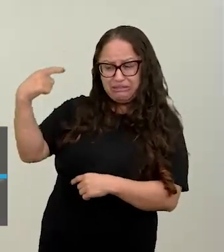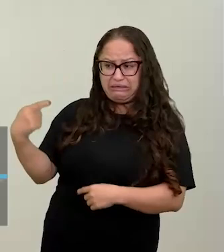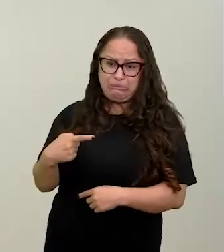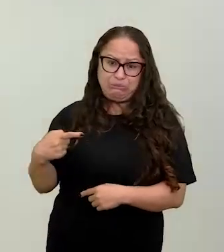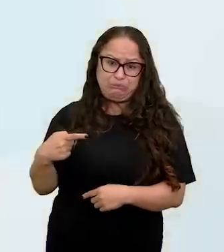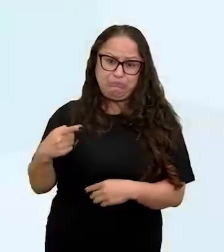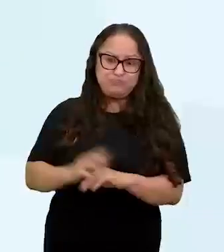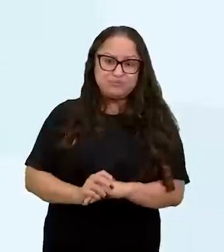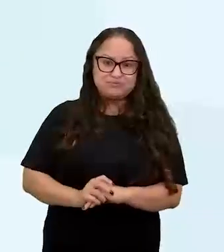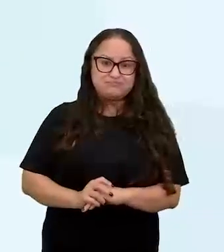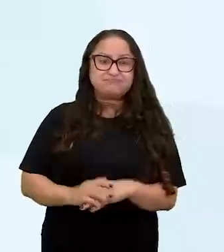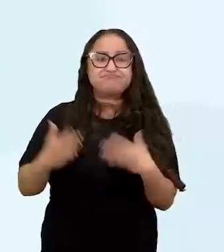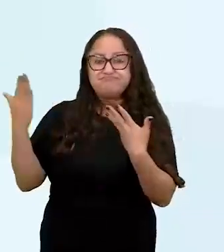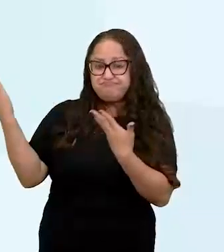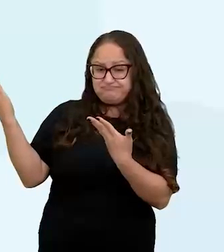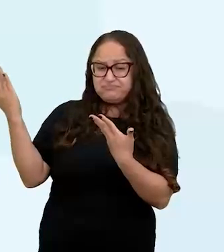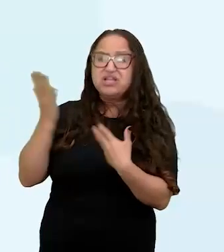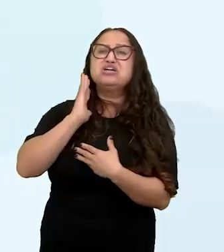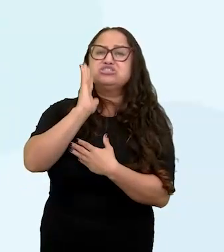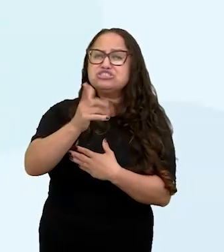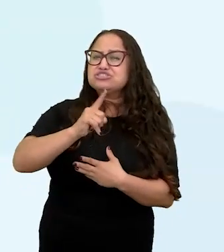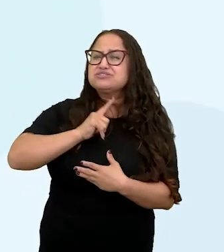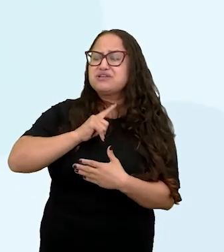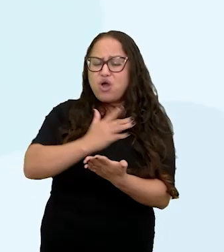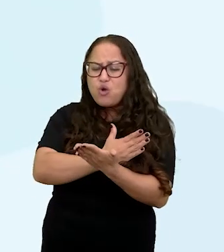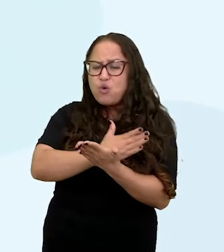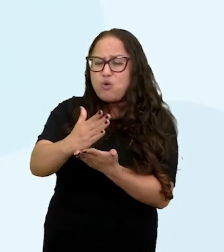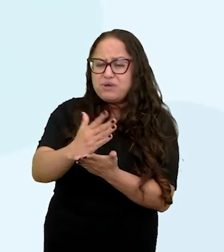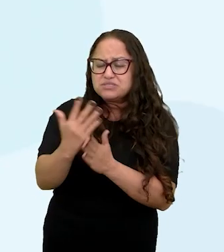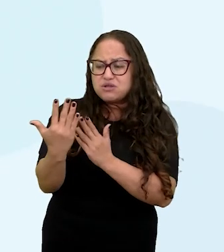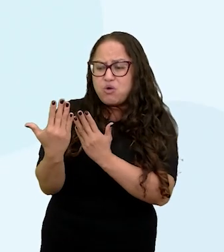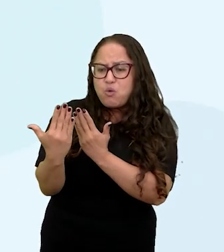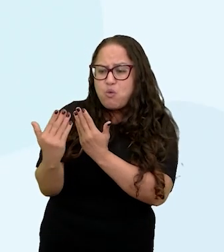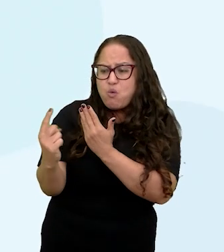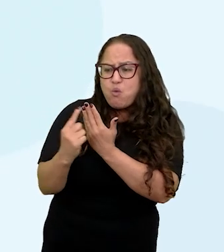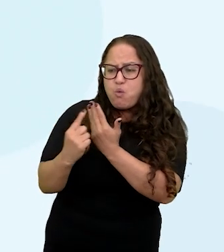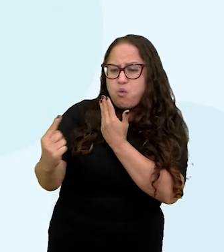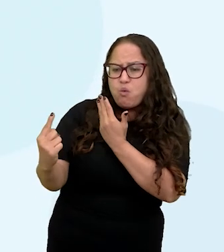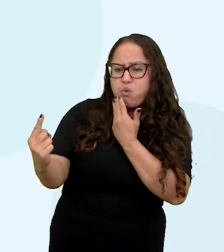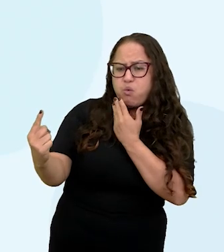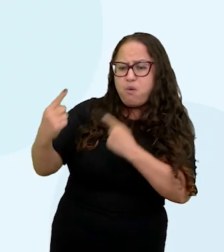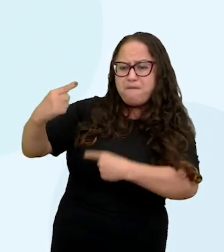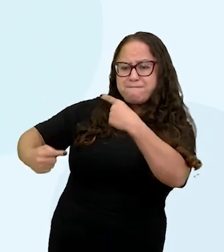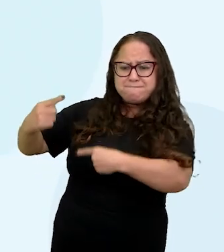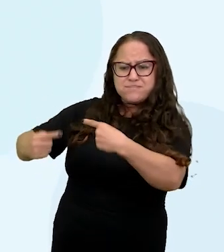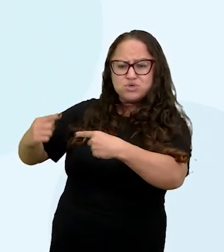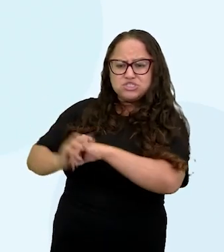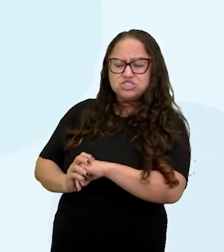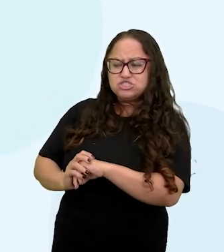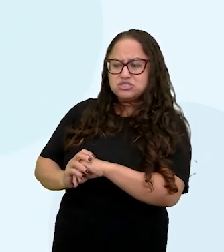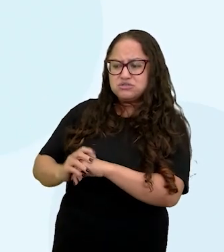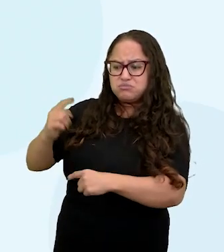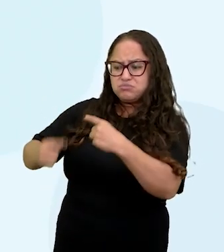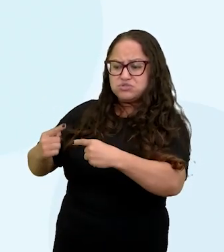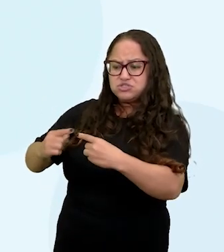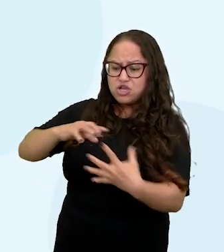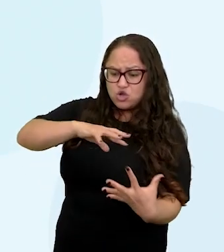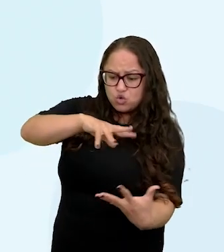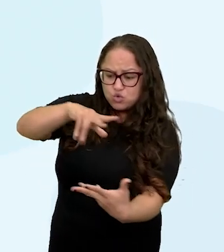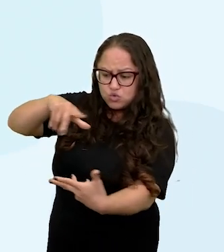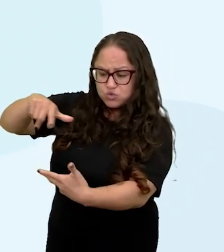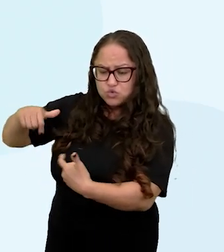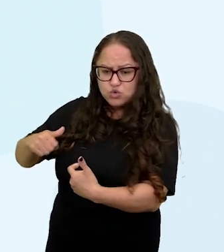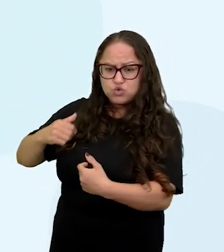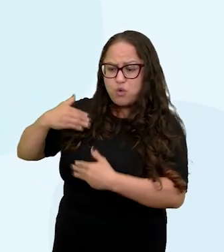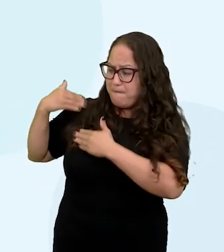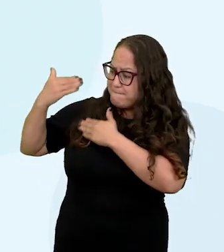novo para vocês aí o PPT, a gente começa a se afastar, né? E justamente a gente se afasta do quê? De todo o processo